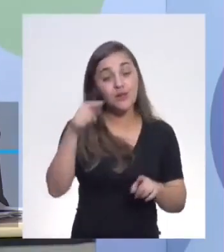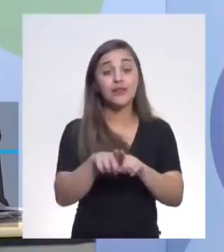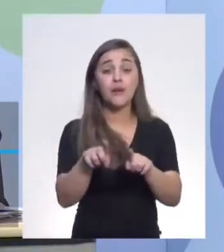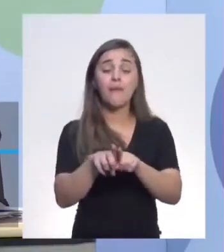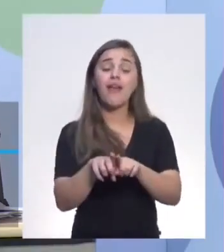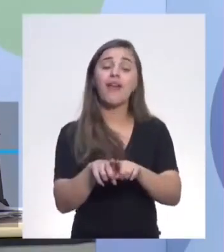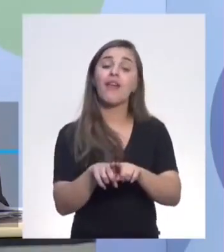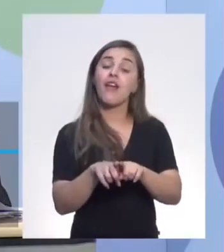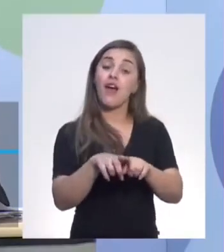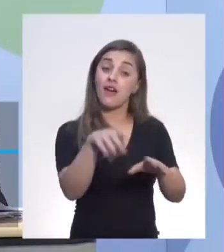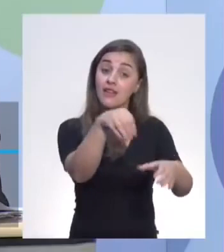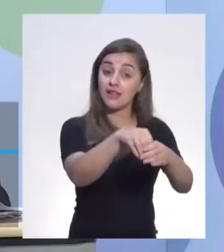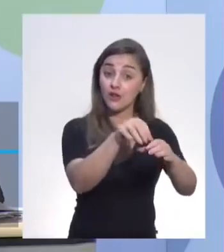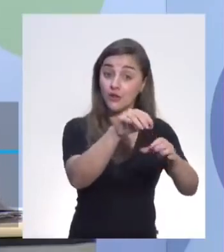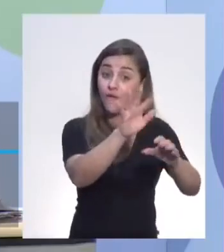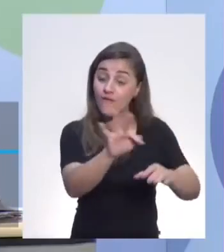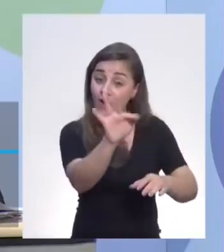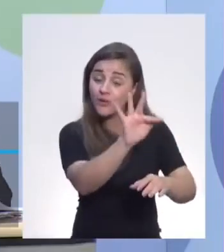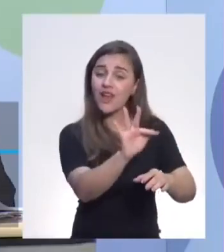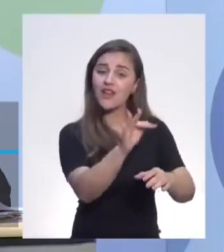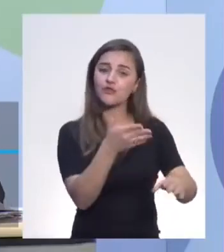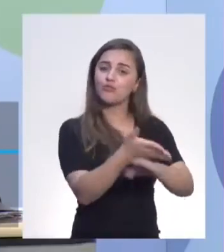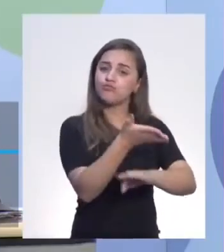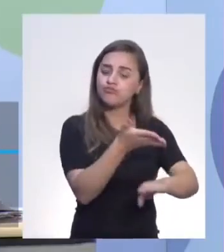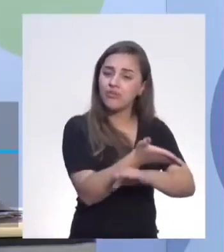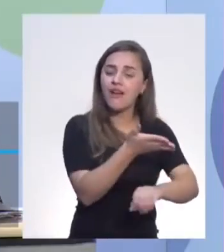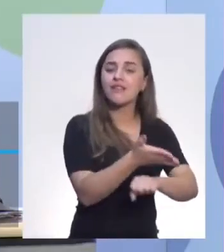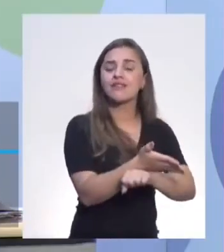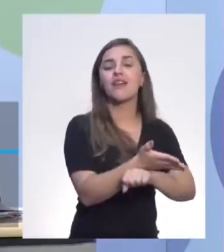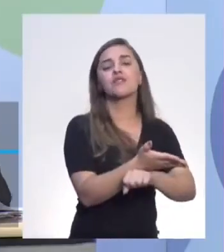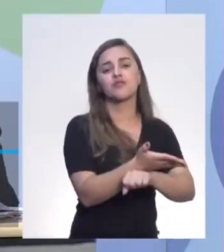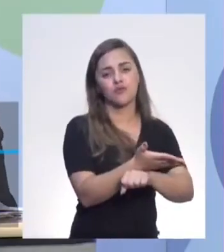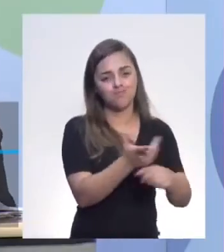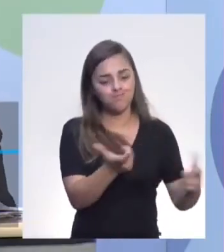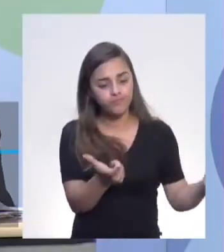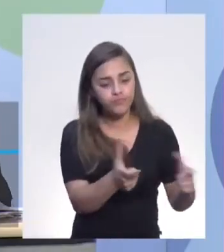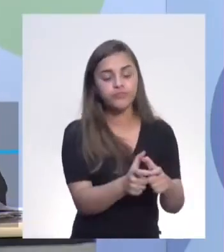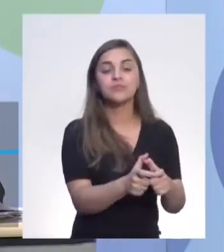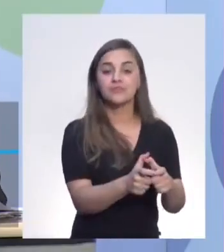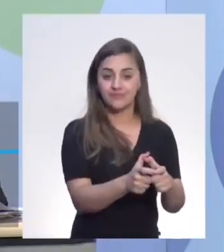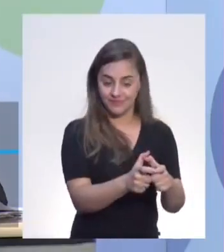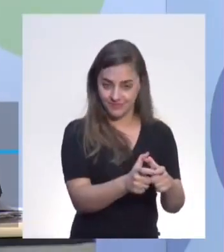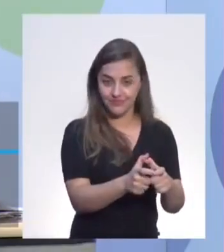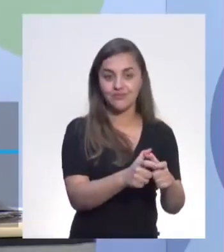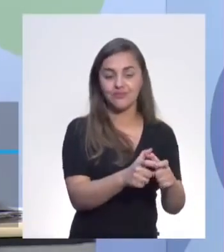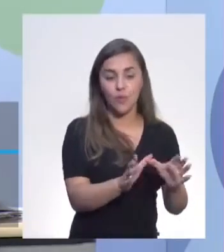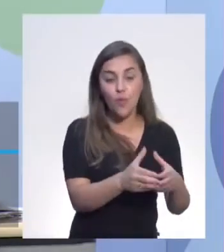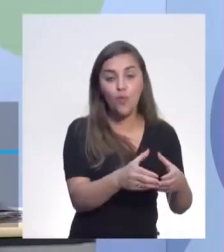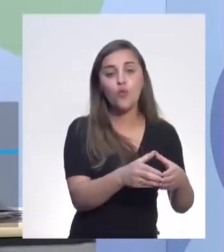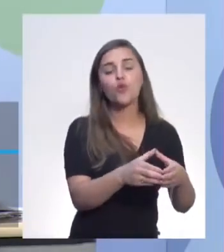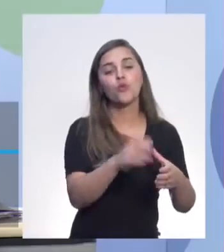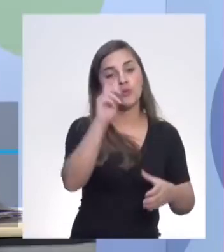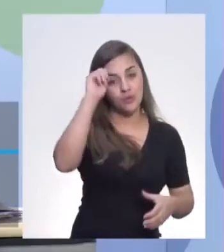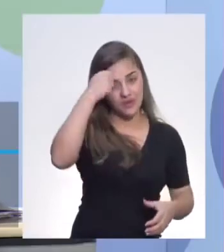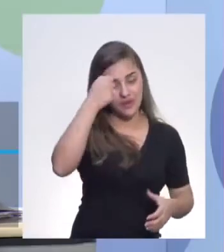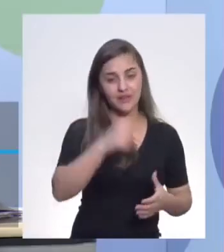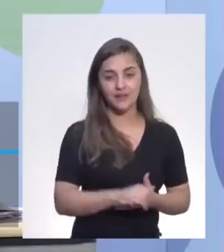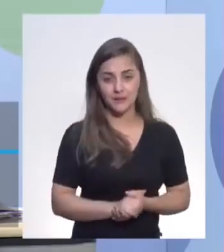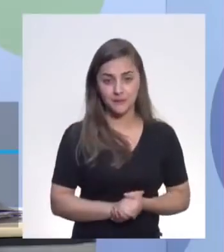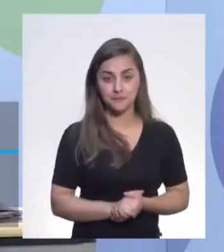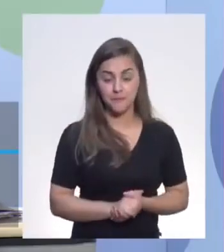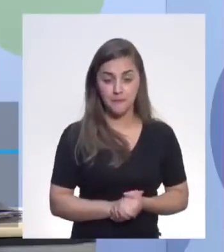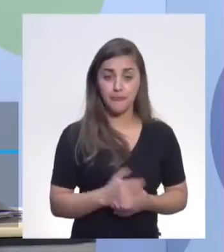na população negra? Porque as pessoas, em sua maioria, desempregadas, são pessoas... Por que um índice